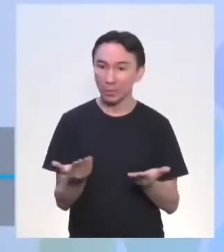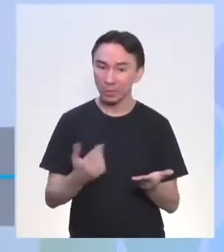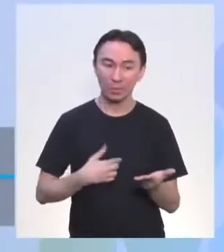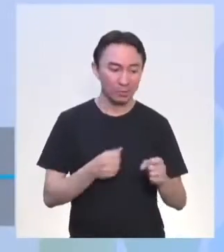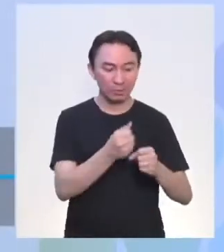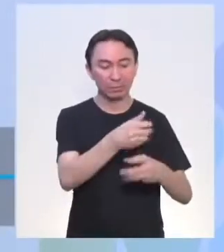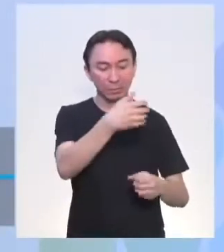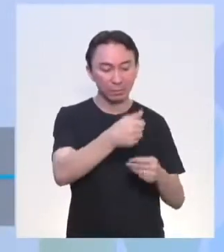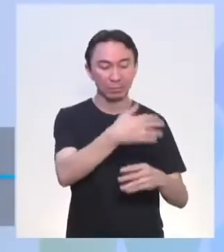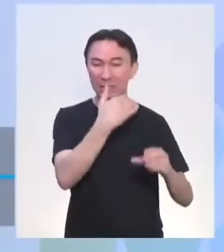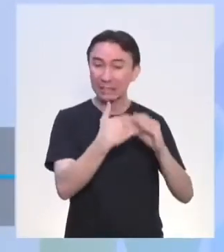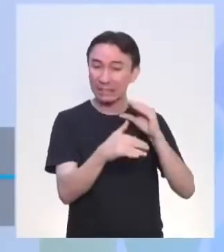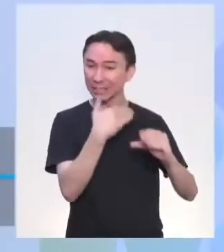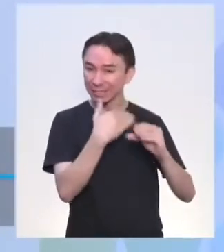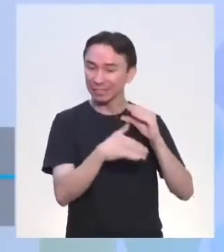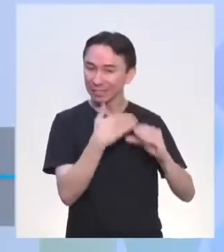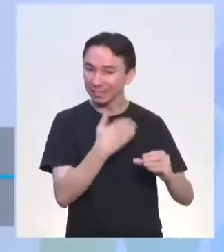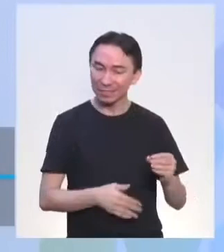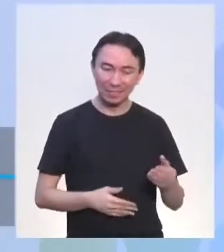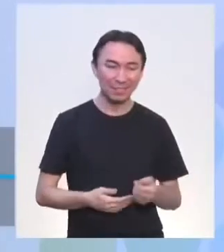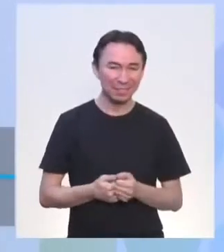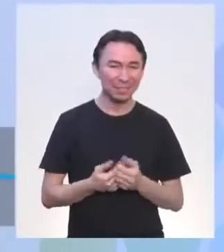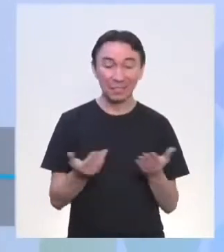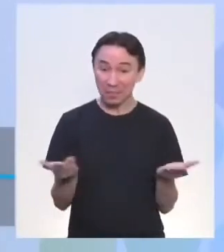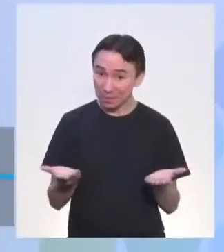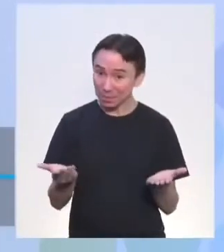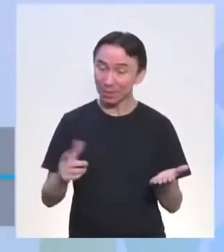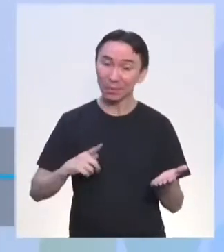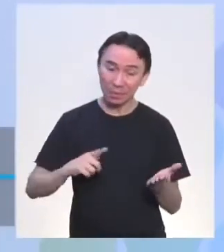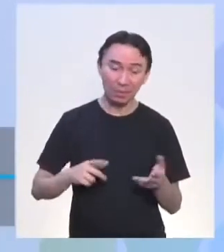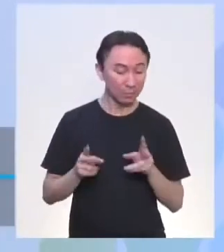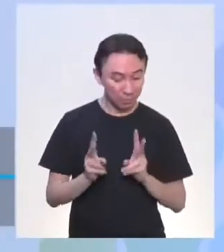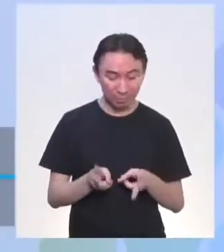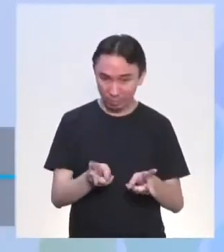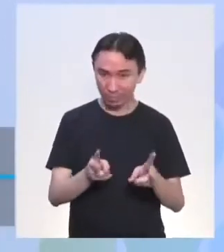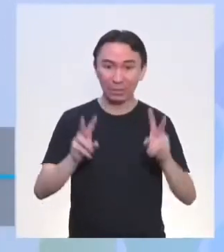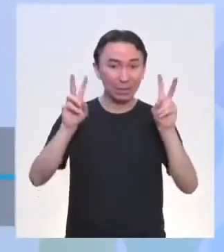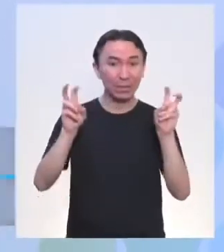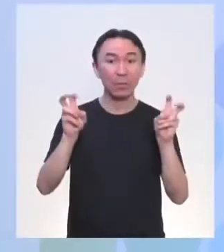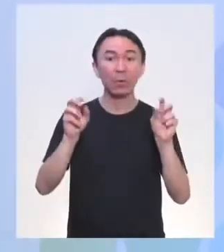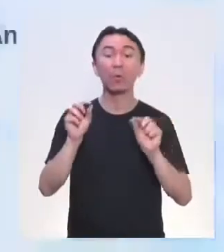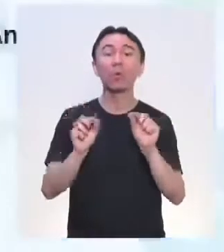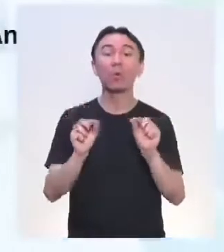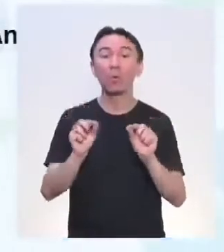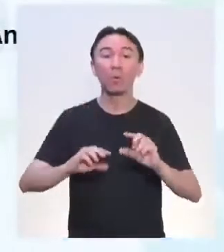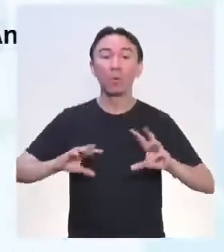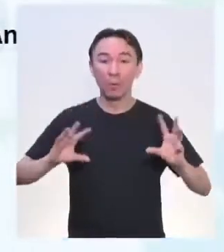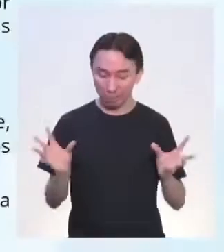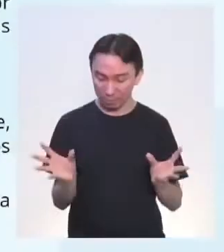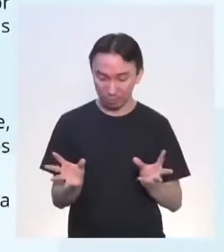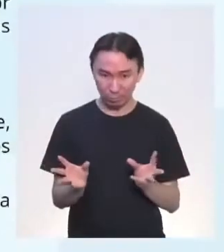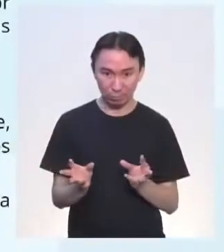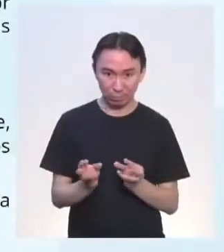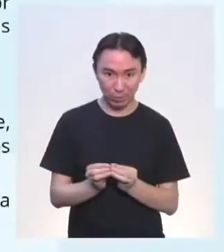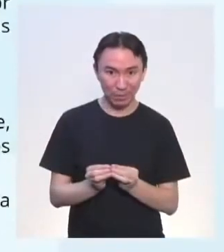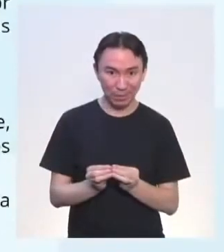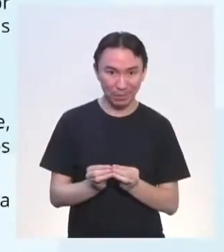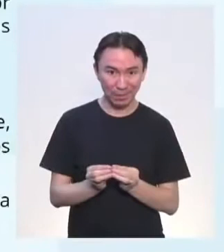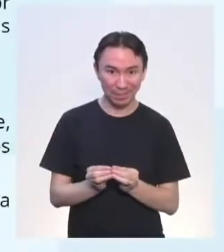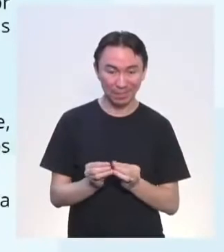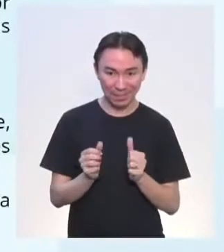Mauro. Continuaremos a falar sobre resumo, portanto, nossa aula de hoje será resumindo,